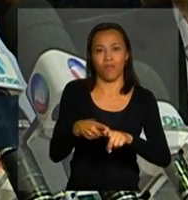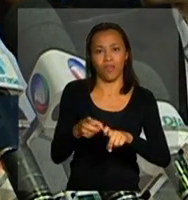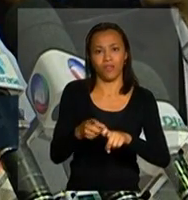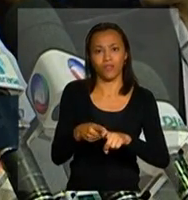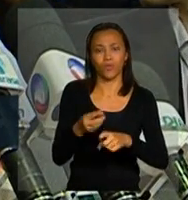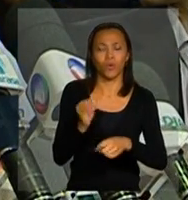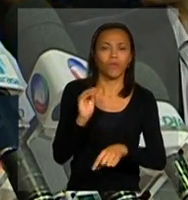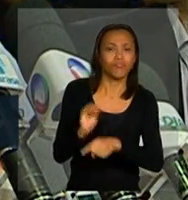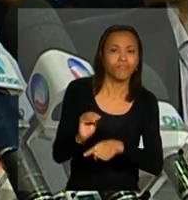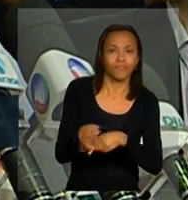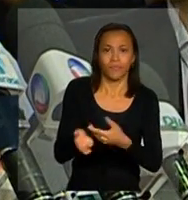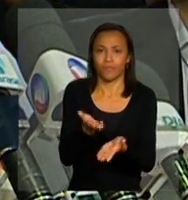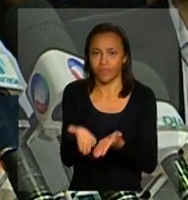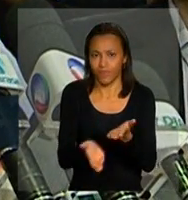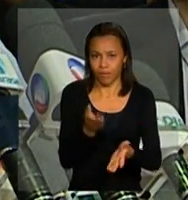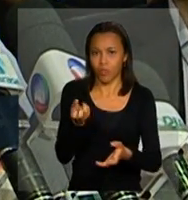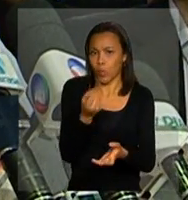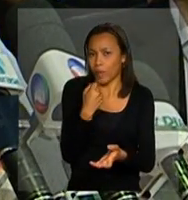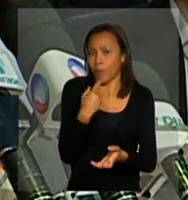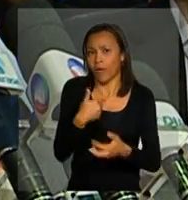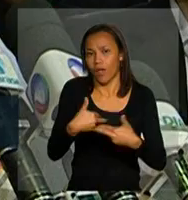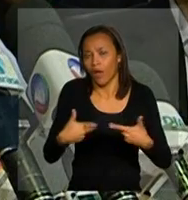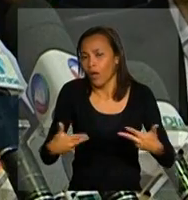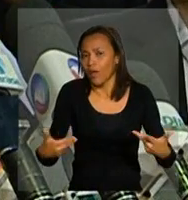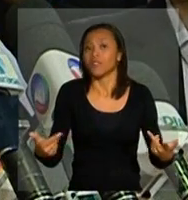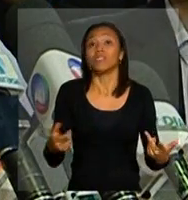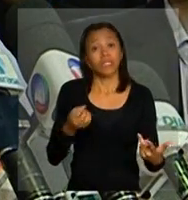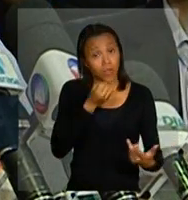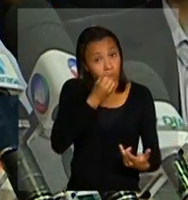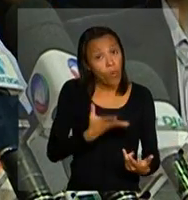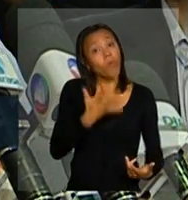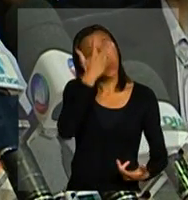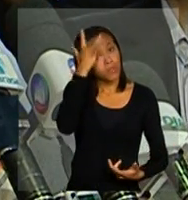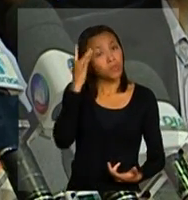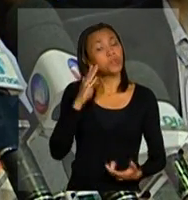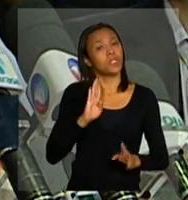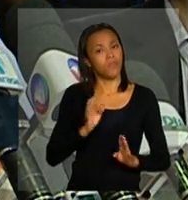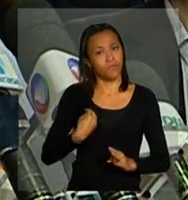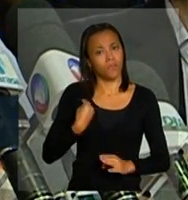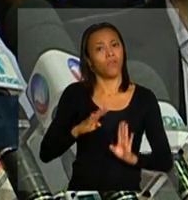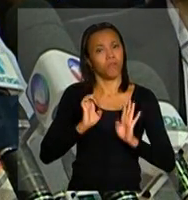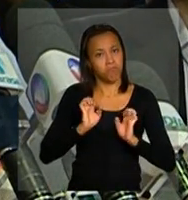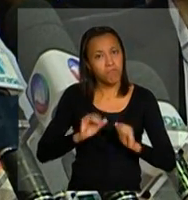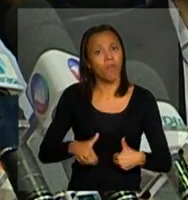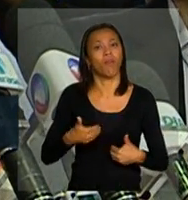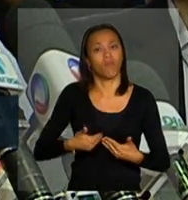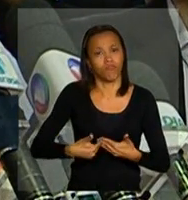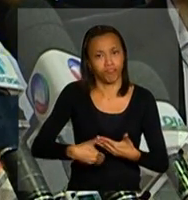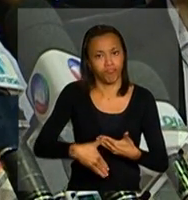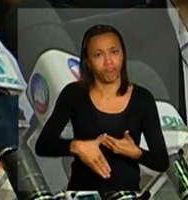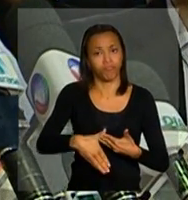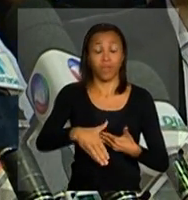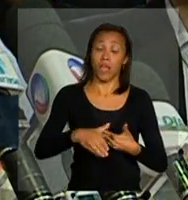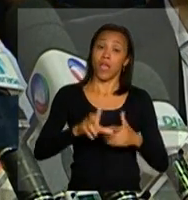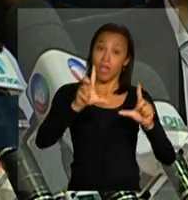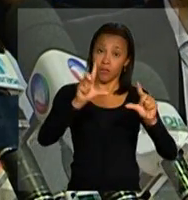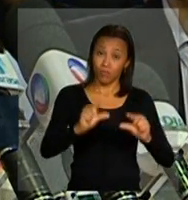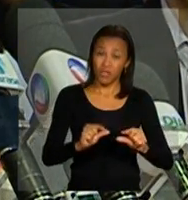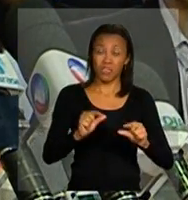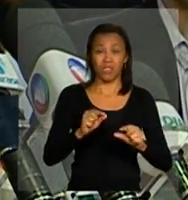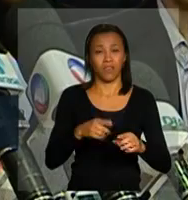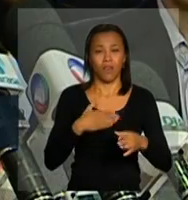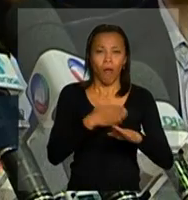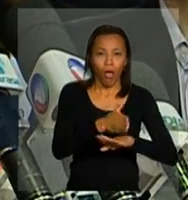pelo HIV no nosso país. Isso é muito bom para as pessoas, porque elas podem ter uma qualidade de vida melhor, reduzir os riscos de